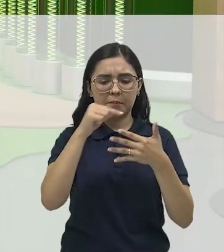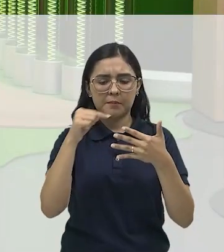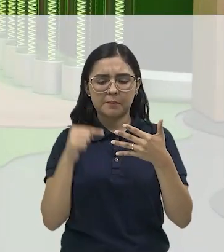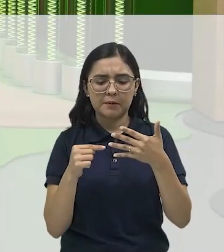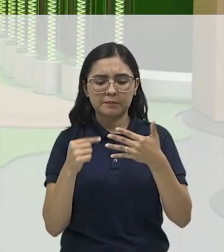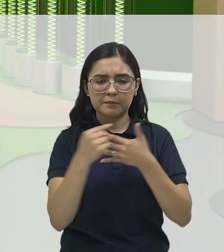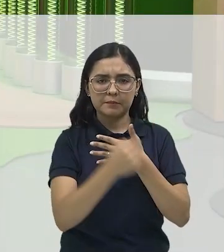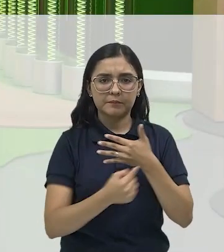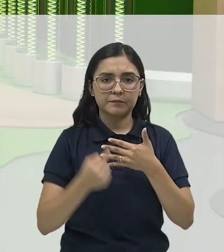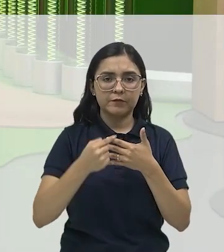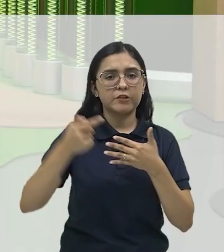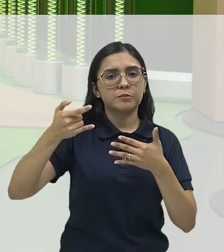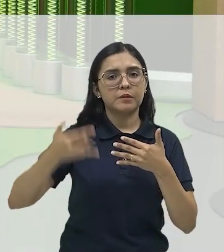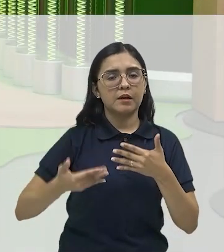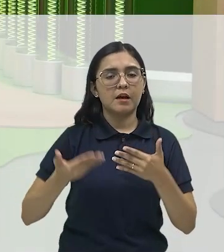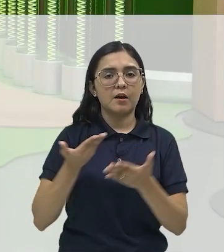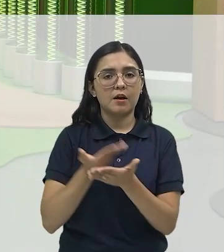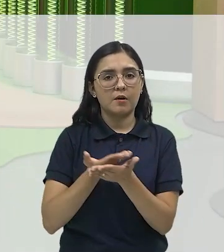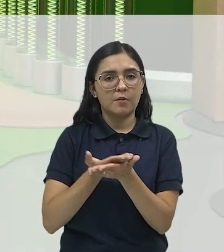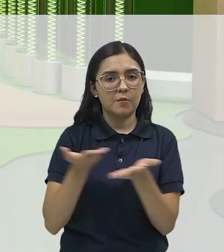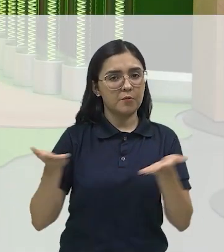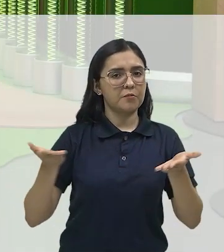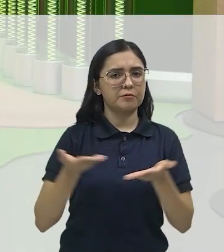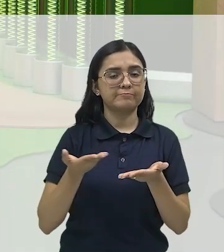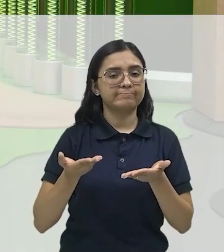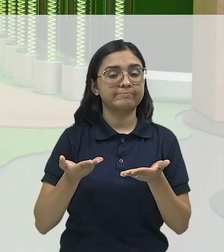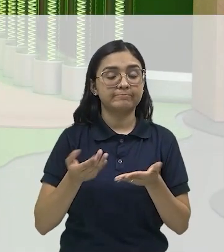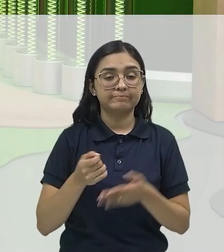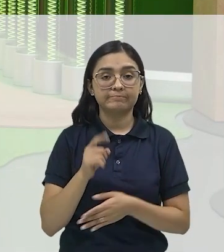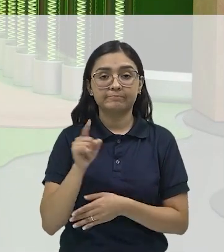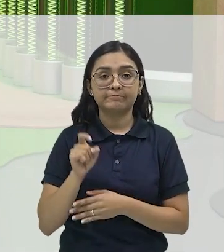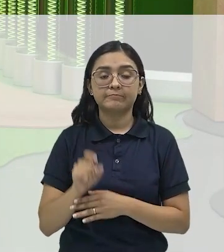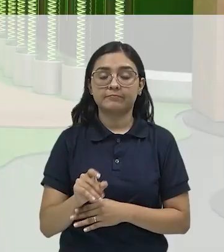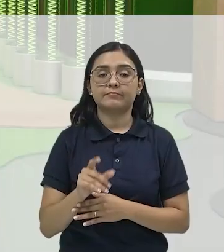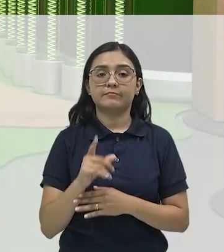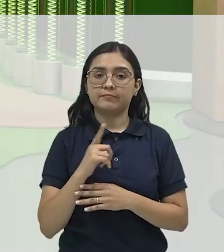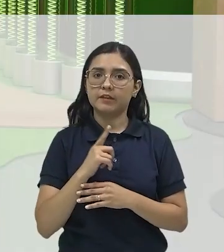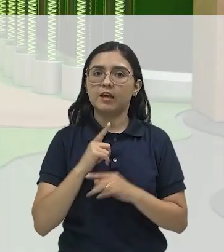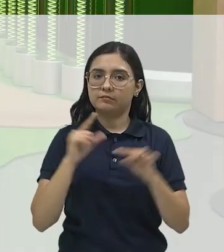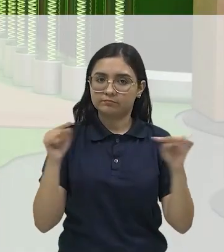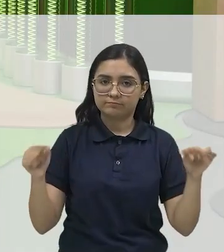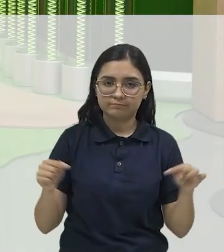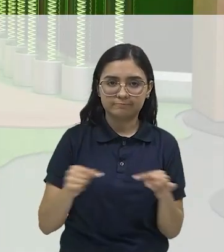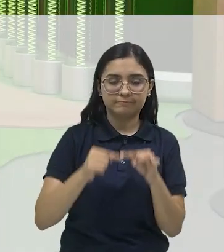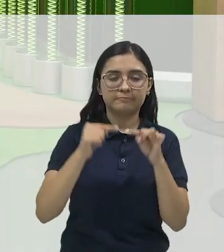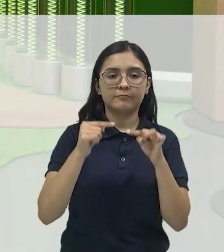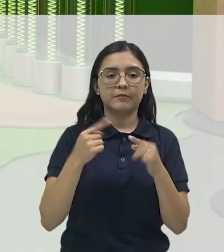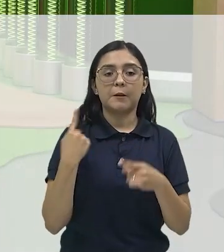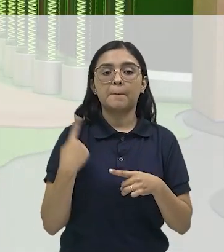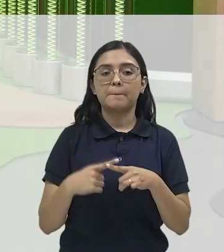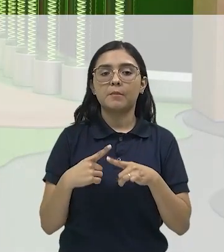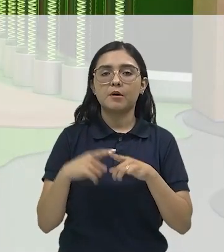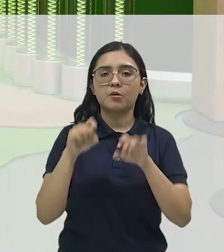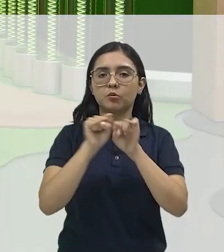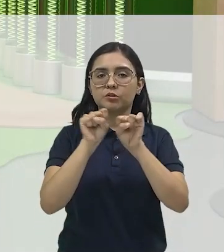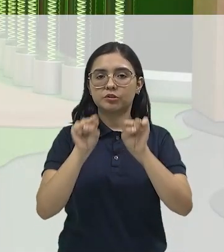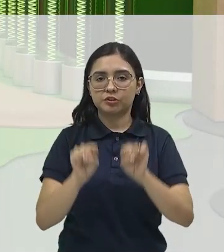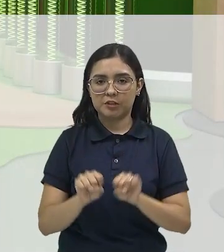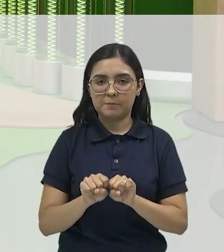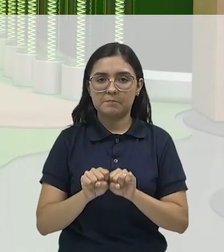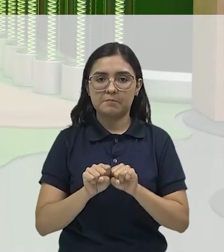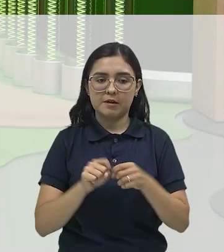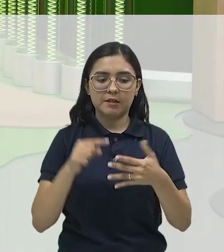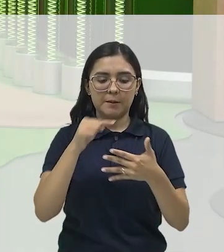vamos falar na nossa aula de hoje? Pois é, gente, tem muito a ver, porque o sistema endócrino